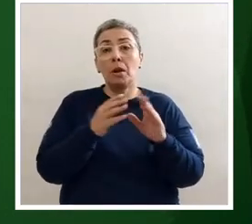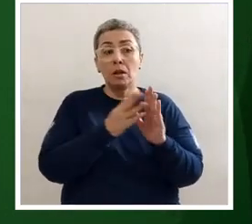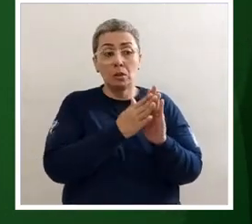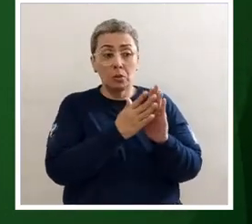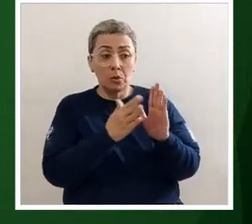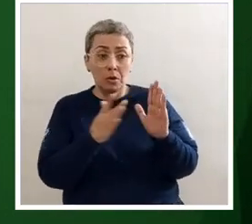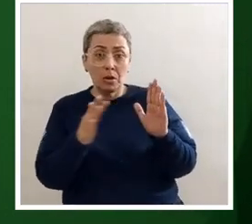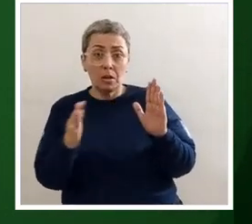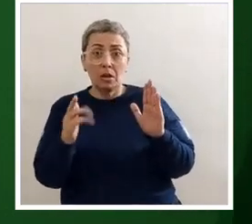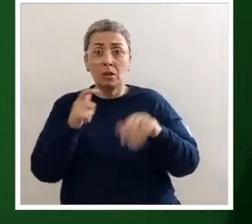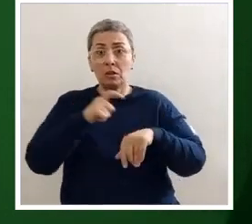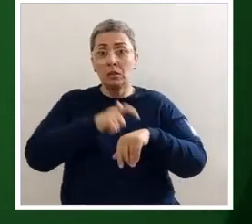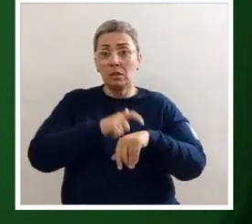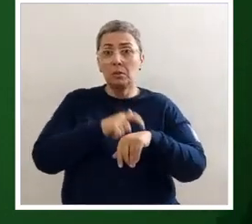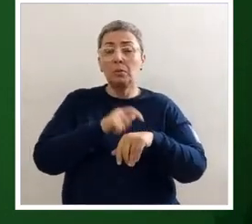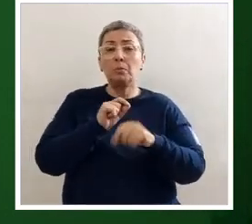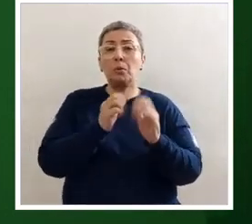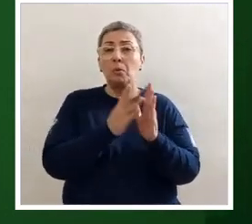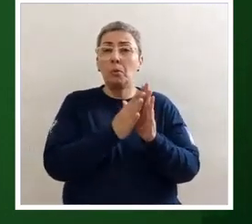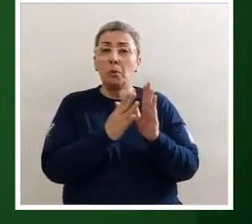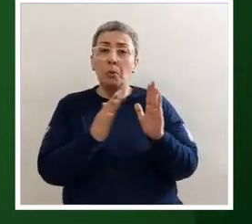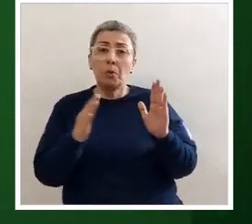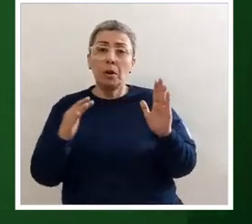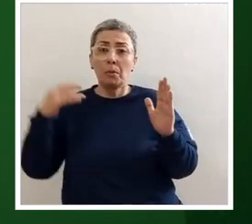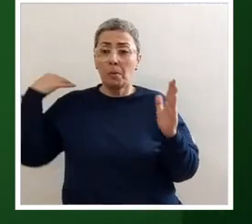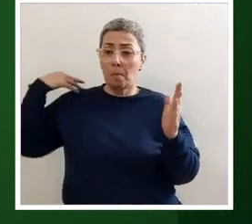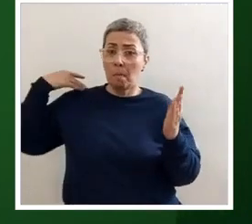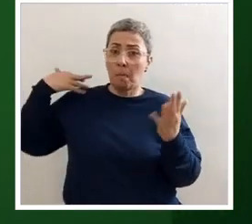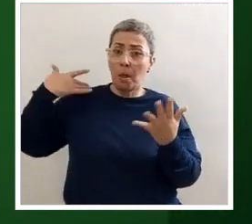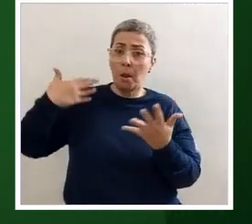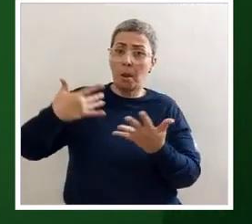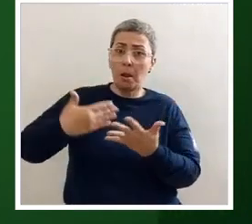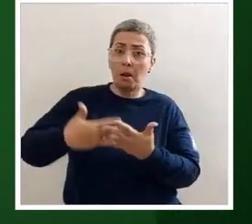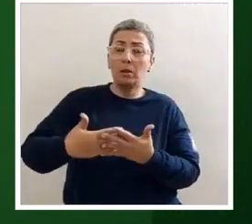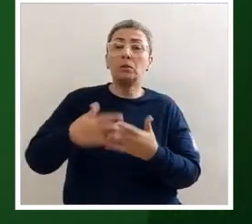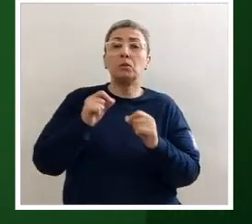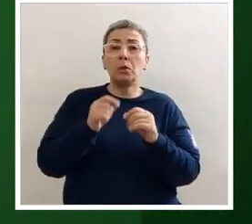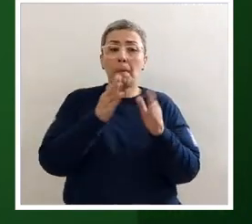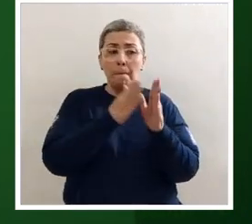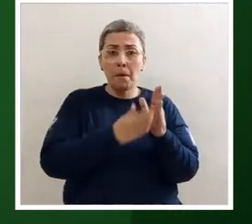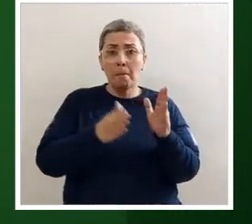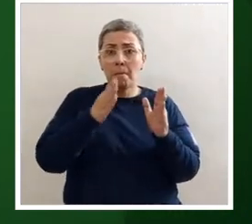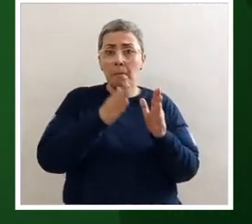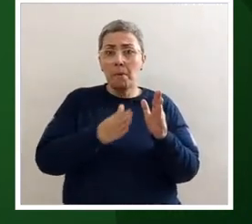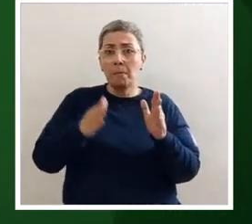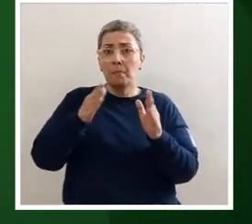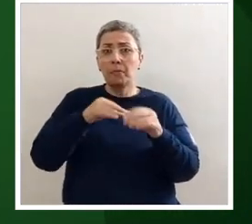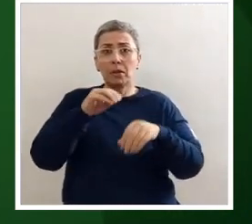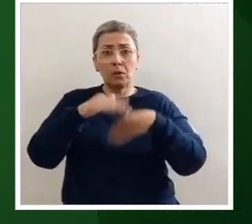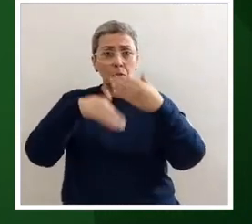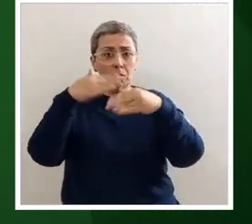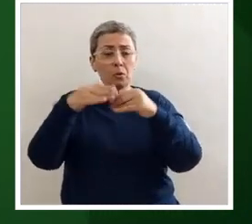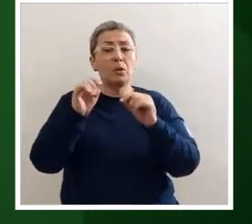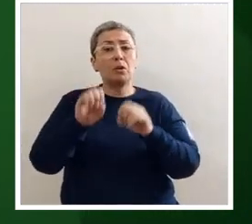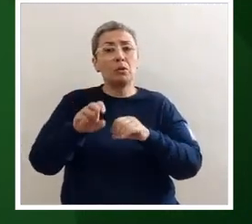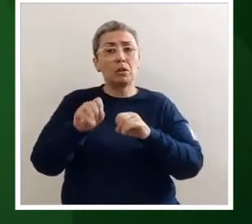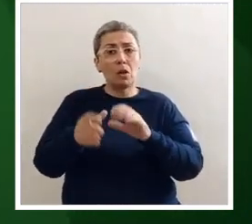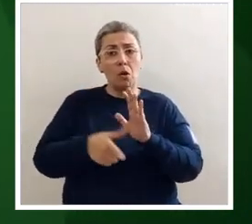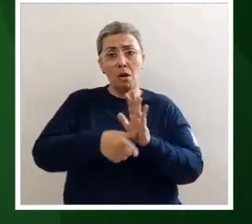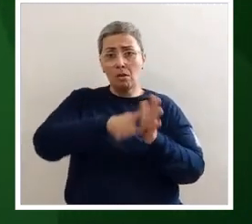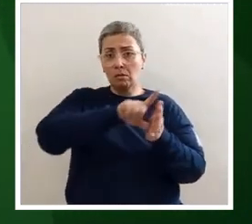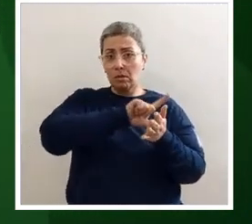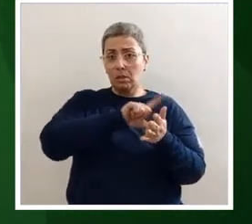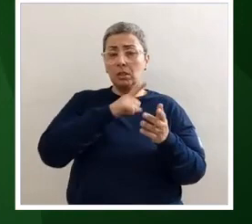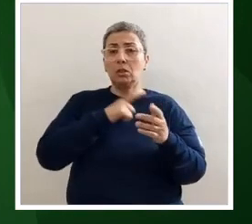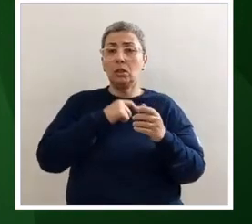do tempo nós temos um percurso histórico desenvolvido na educação e a gente tinha antes uma